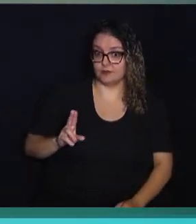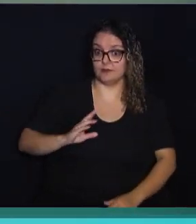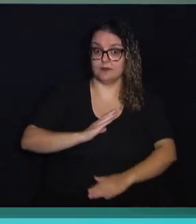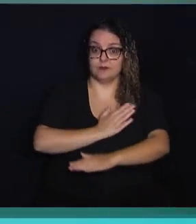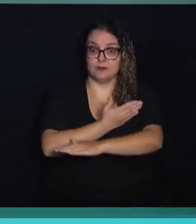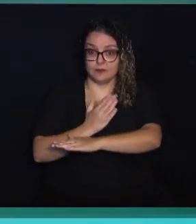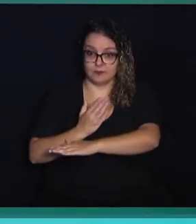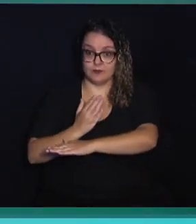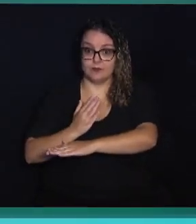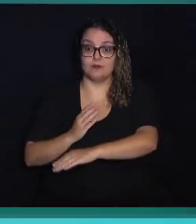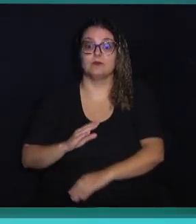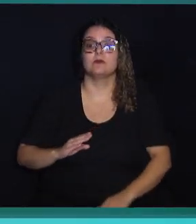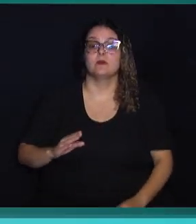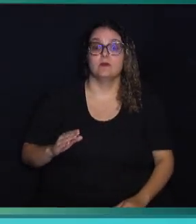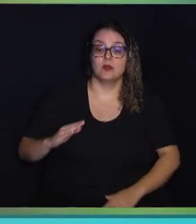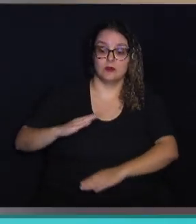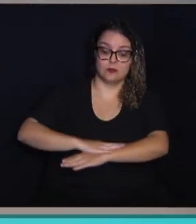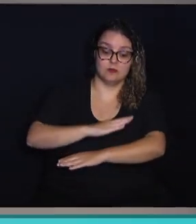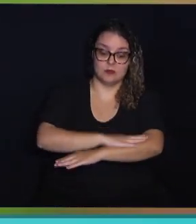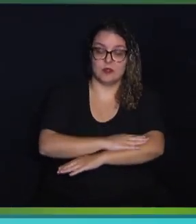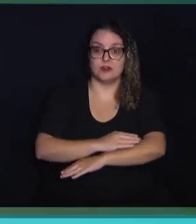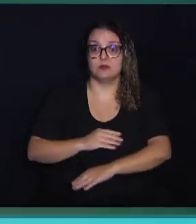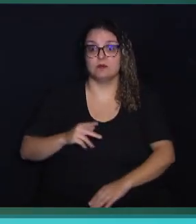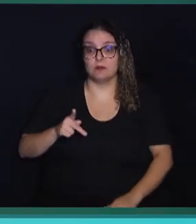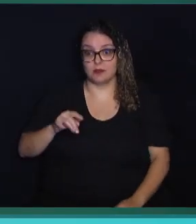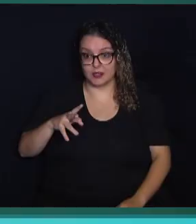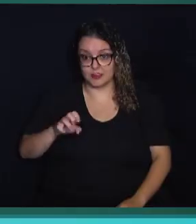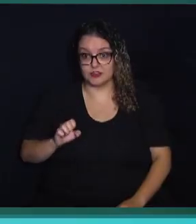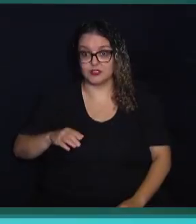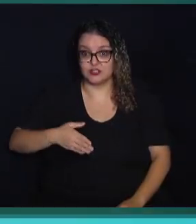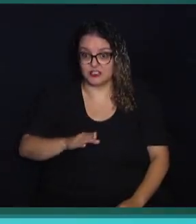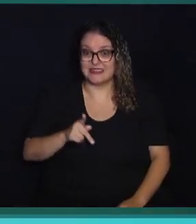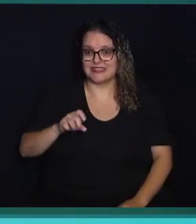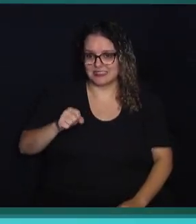técnica usada pelo peixe-sapo, que, quando jovem,